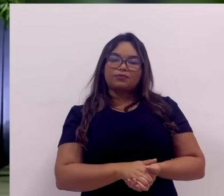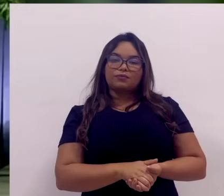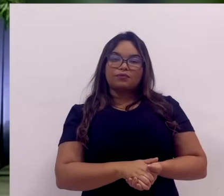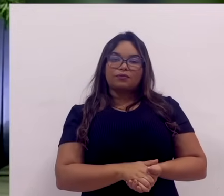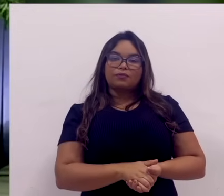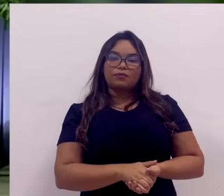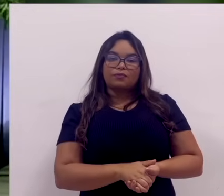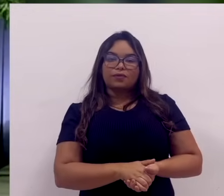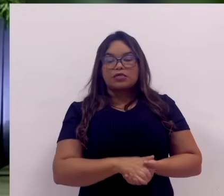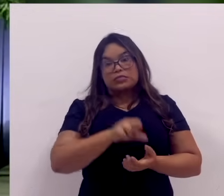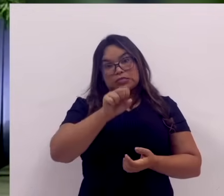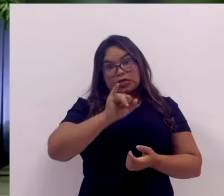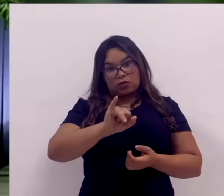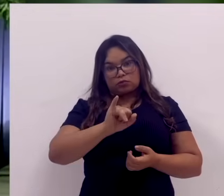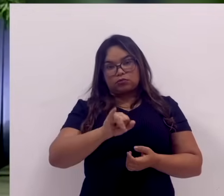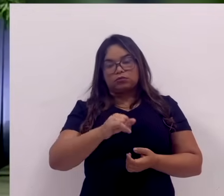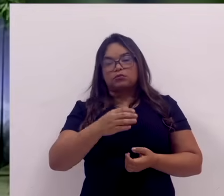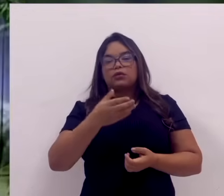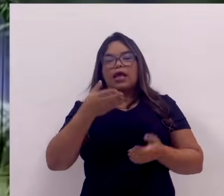Agora, se o Natal,